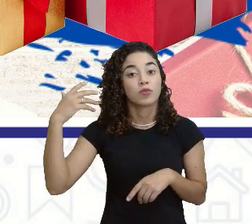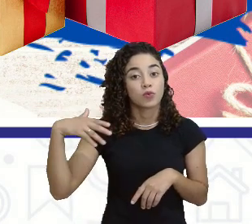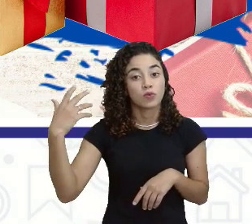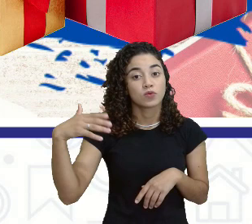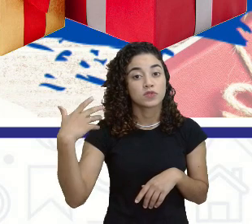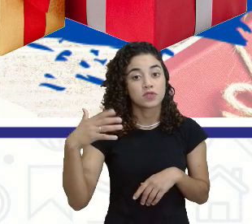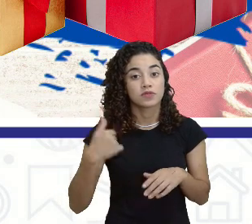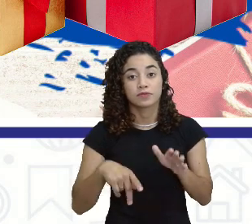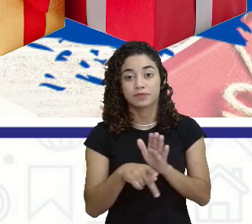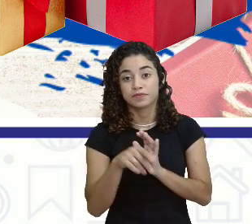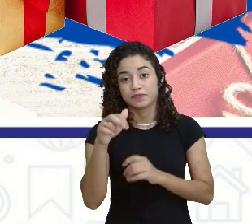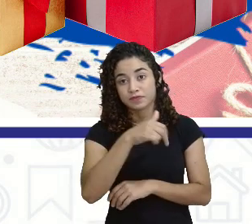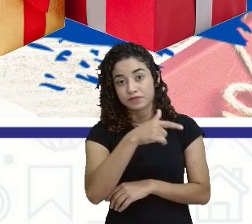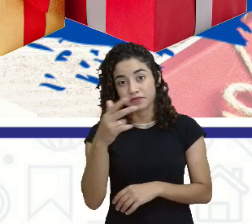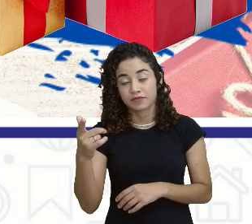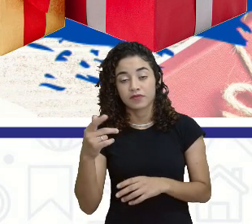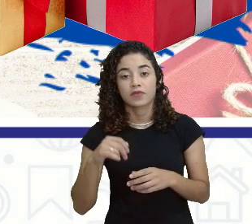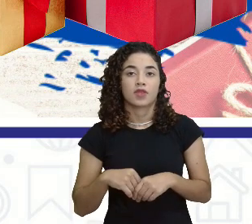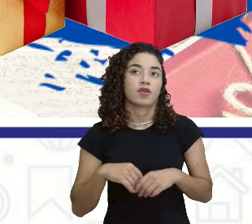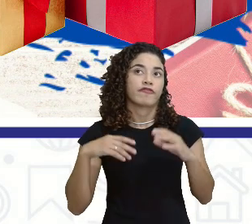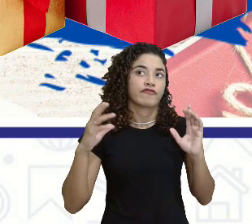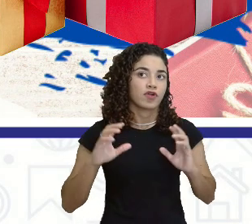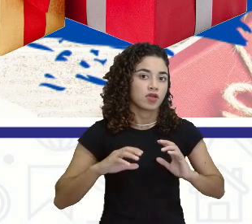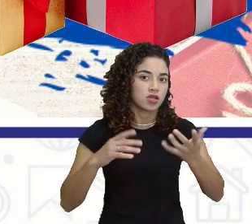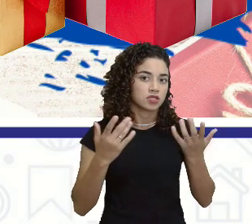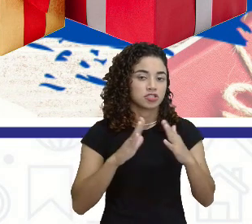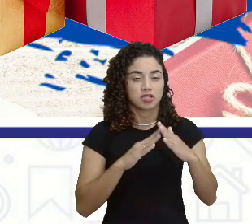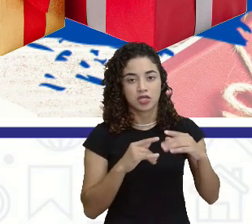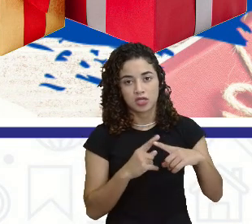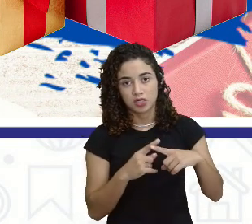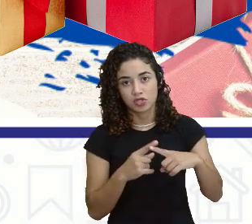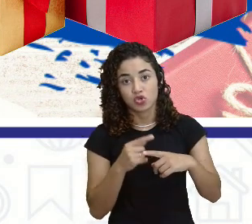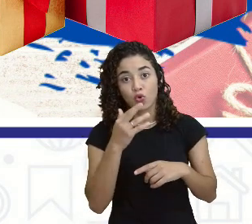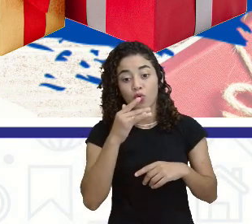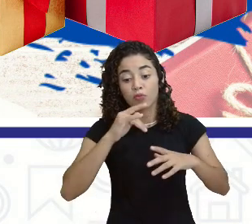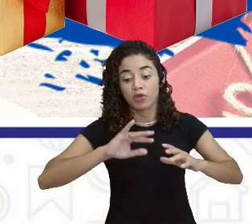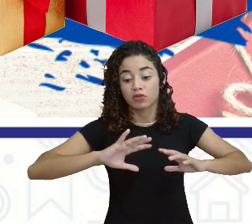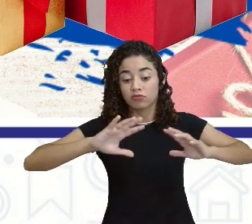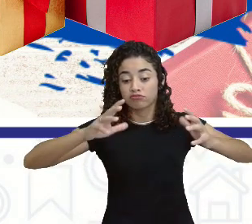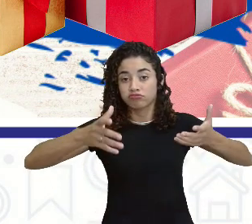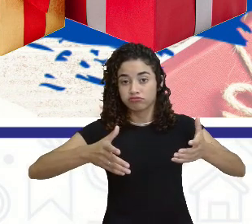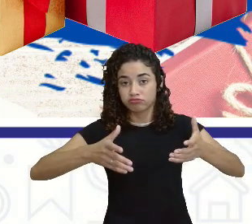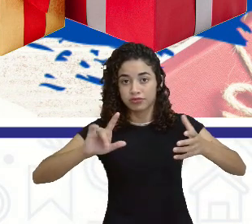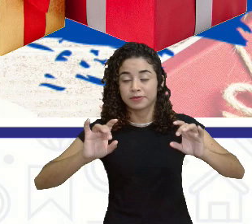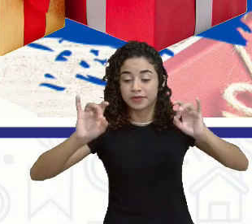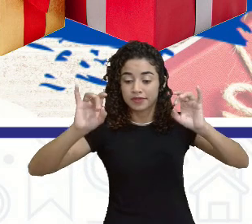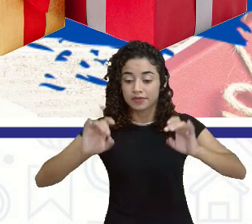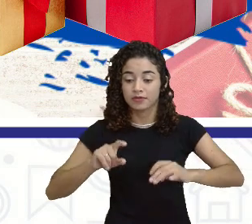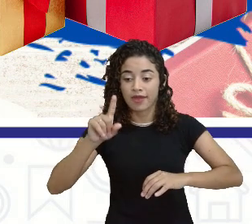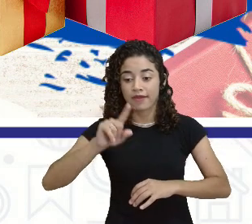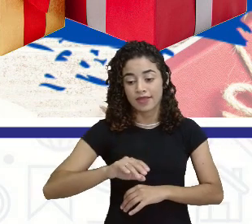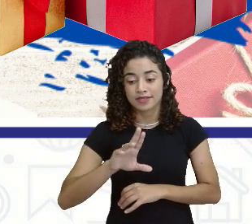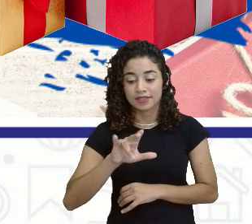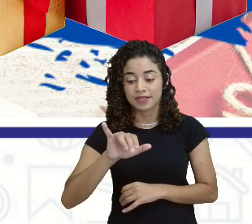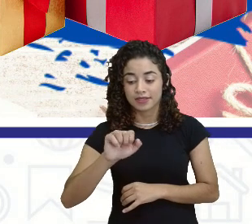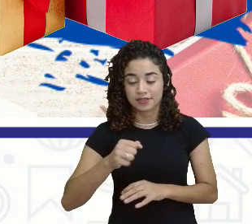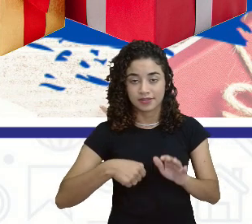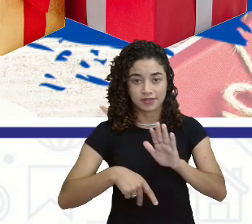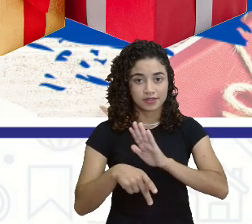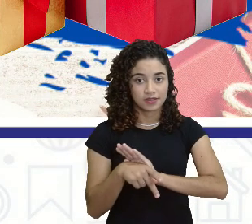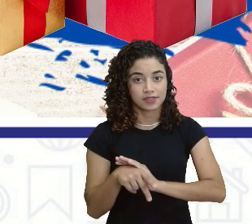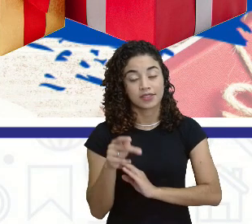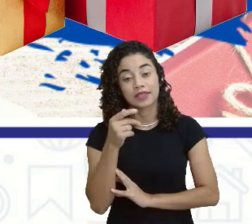exemplo, as festas na igreja, uma refeição especial que é a ceia, né? A ceia ali do